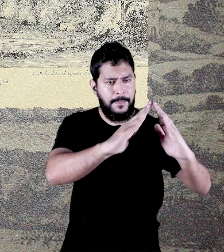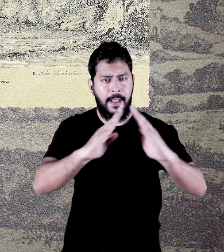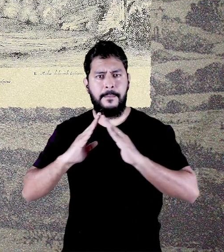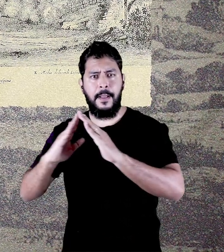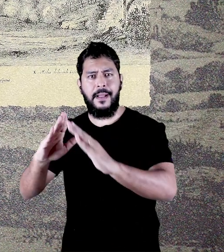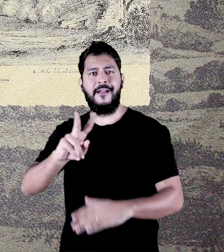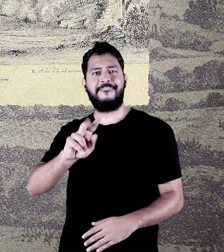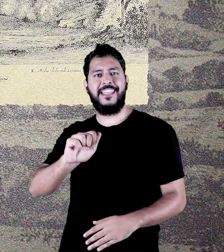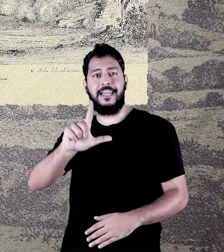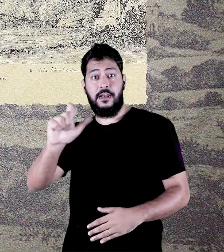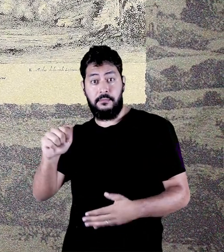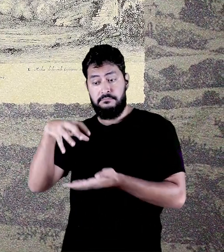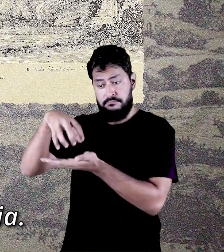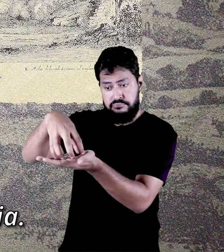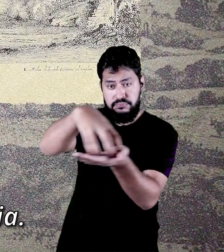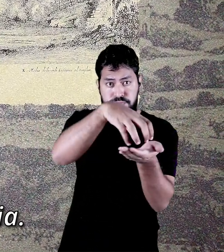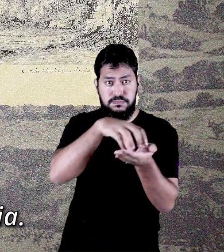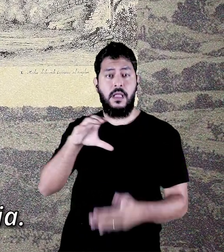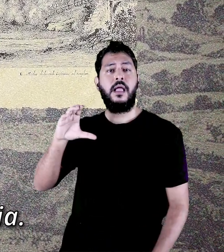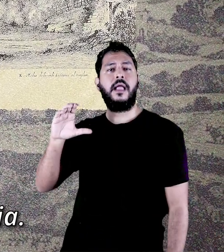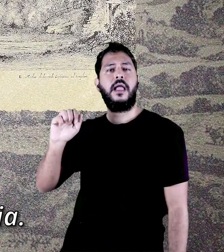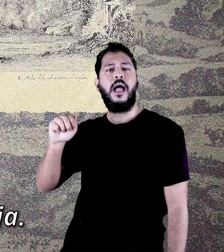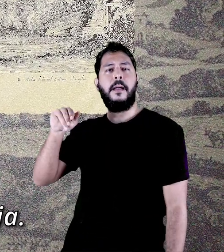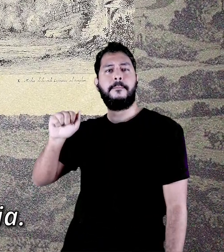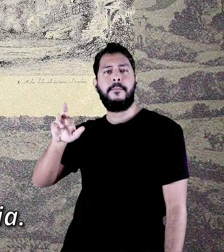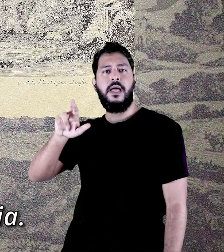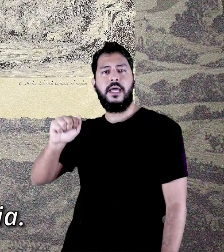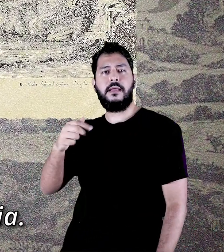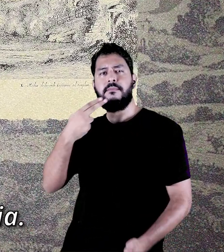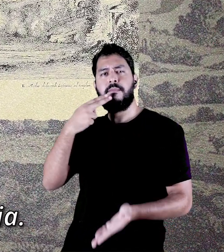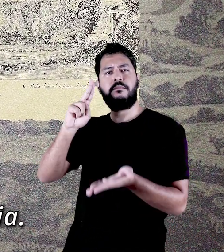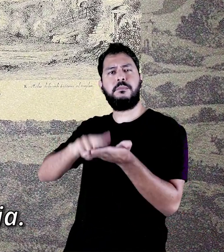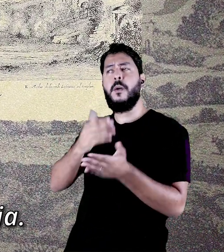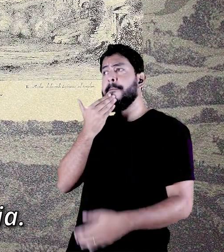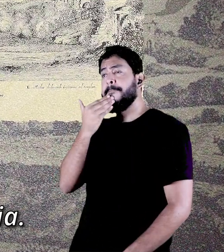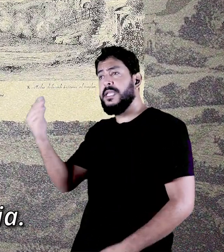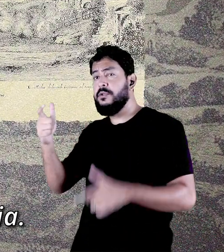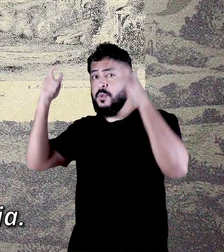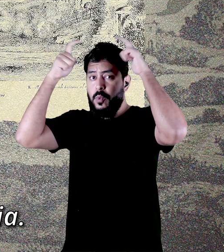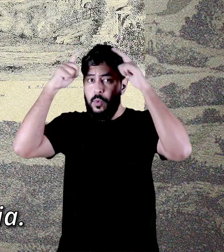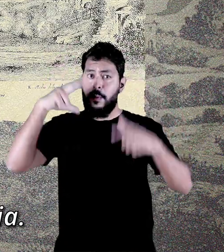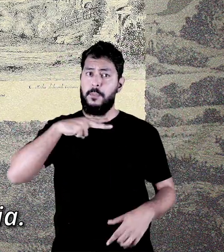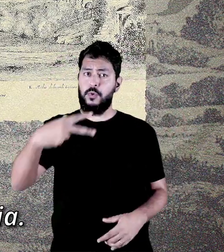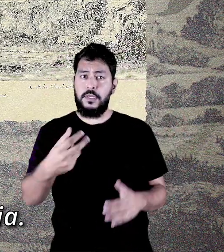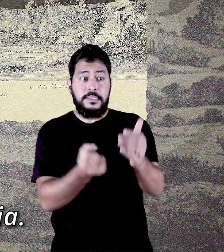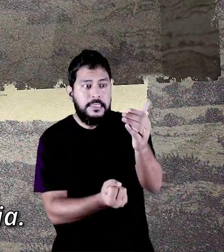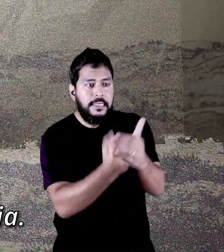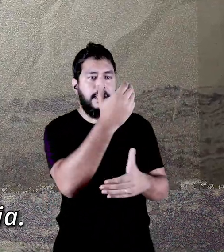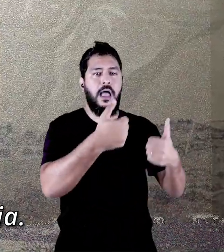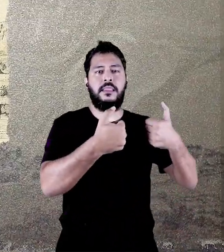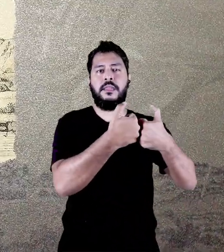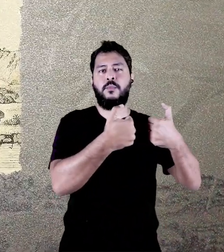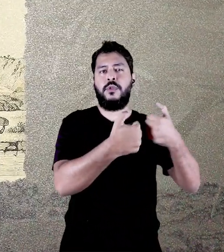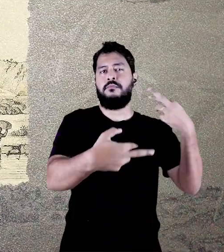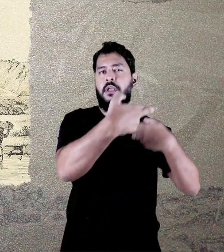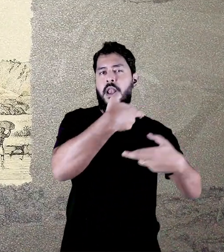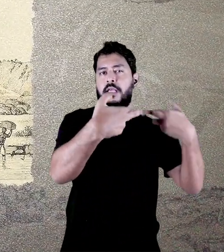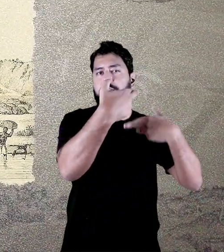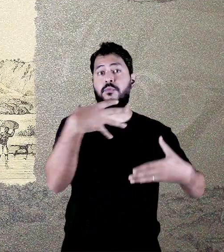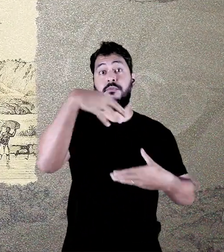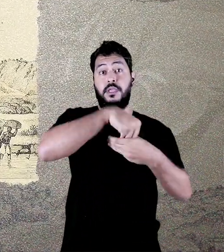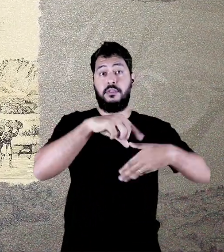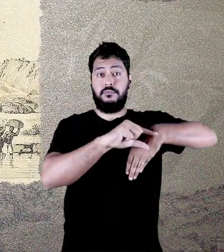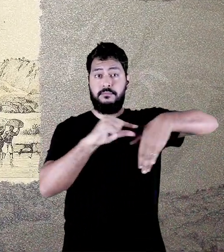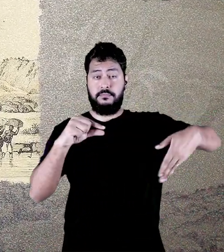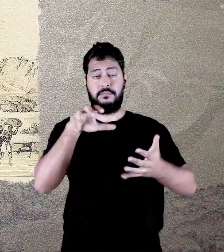sucessivas solicitações à coroa portuguesa, requerendo a instalação de um tribunal da relação na capitania. Sequência de gravuras da Vila de Olinda,